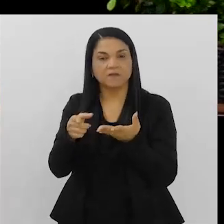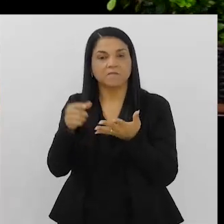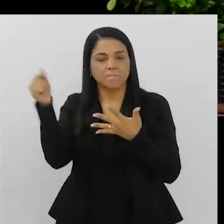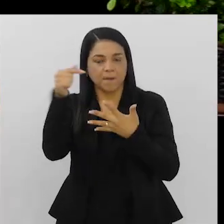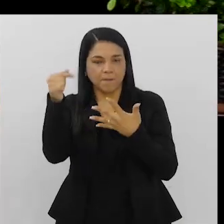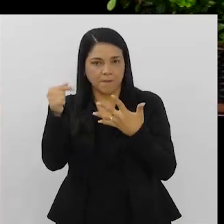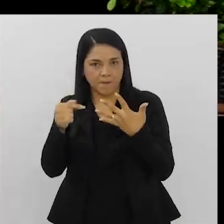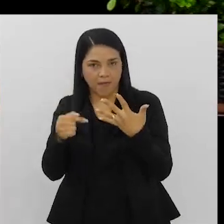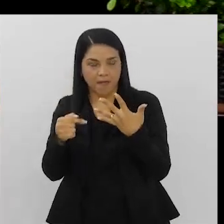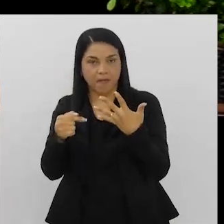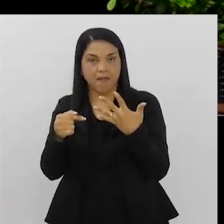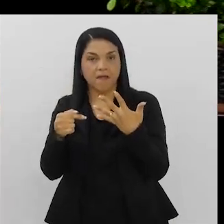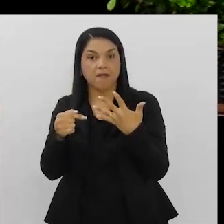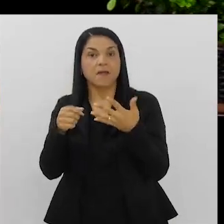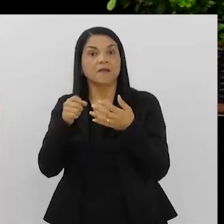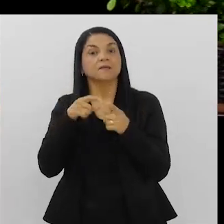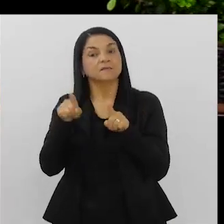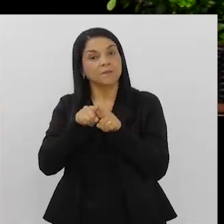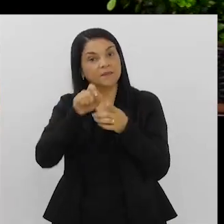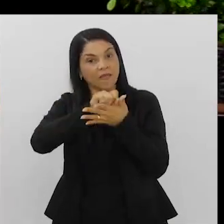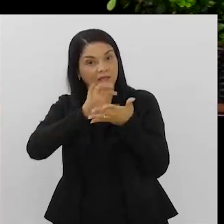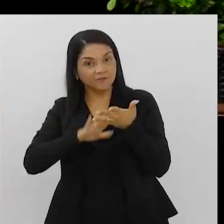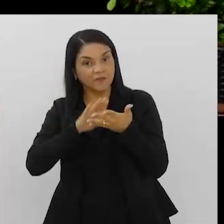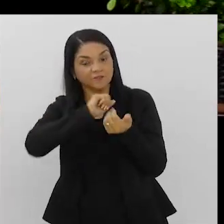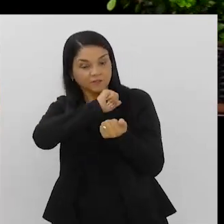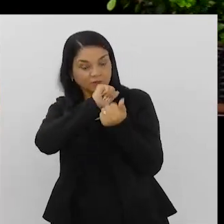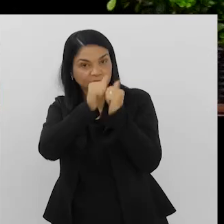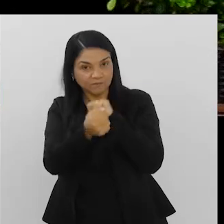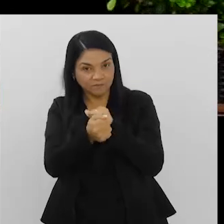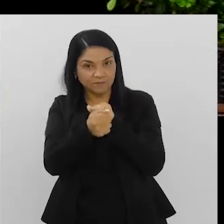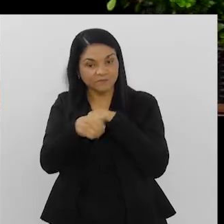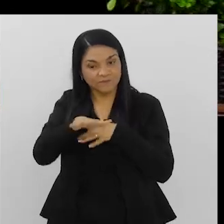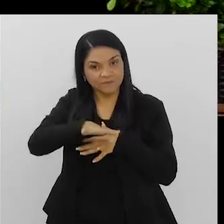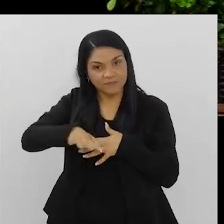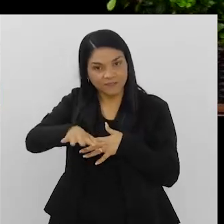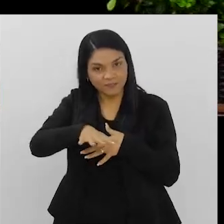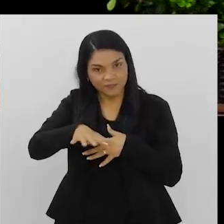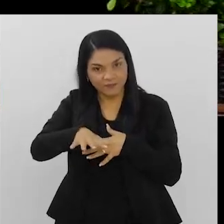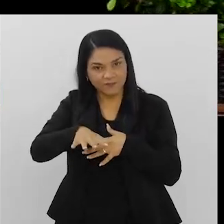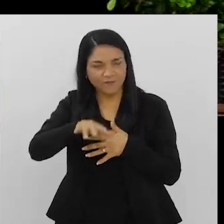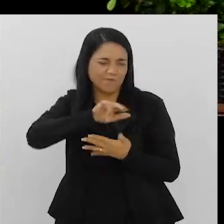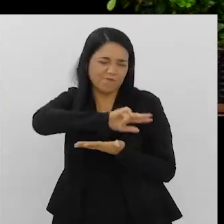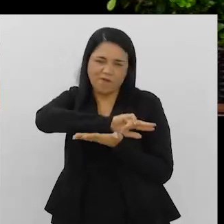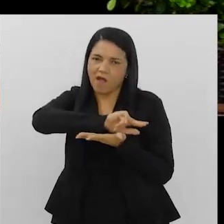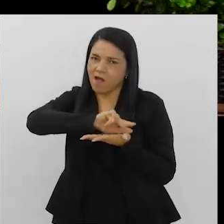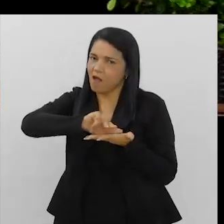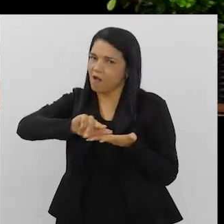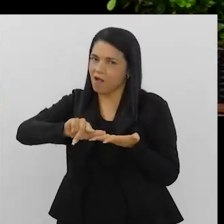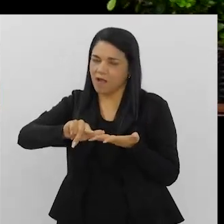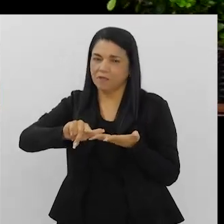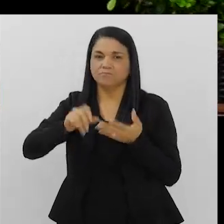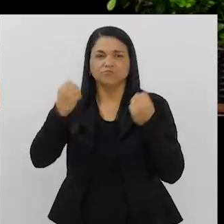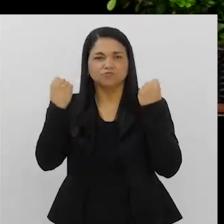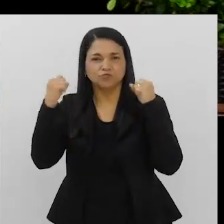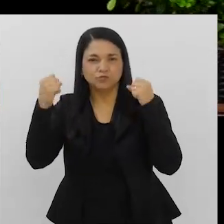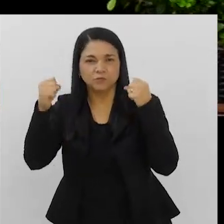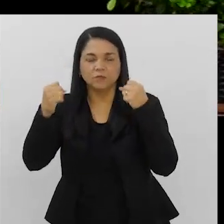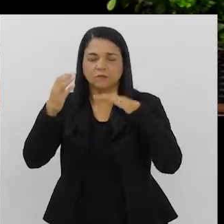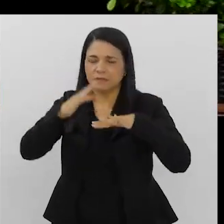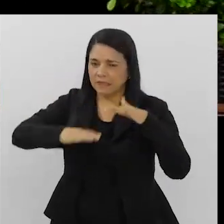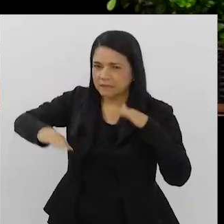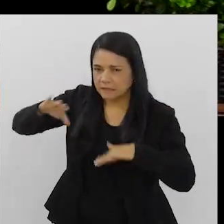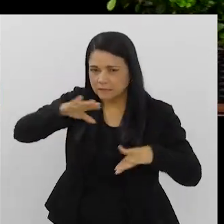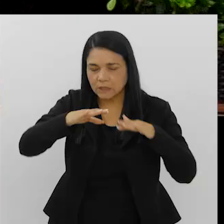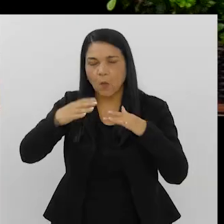que eu te disse, atividades esportivas, né, do nosso setor de esporte, que aí são inúmeras.